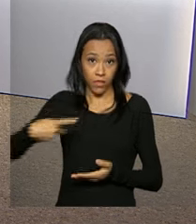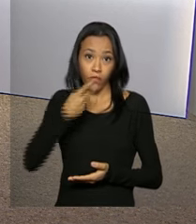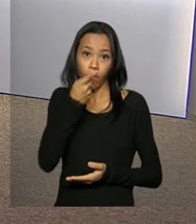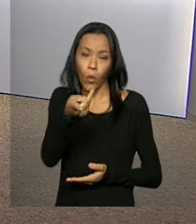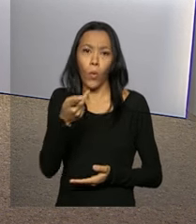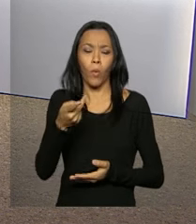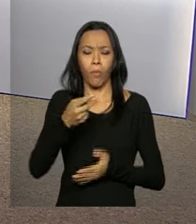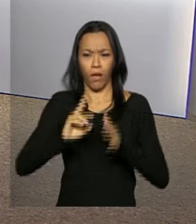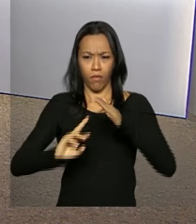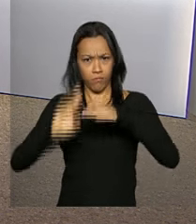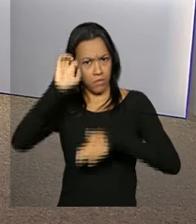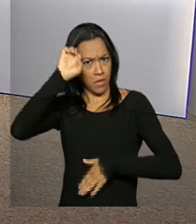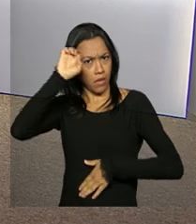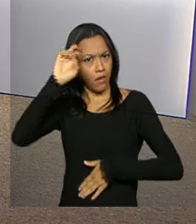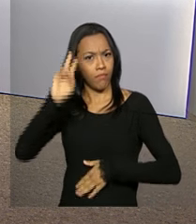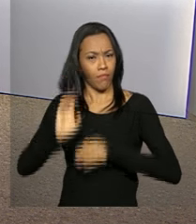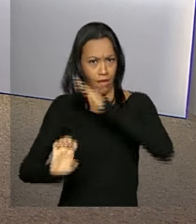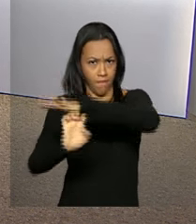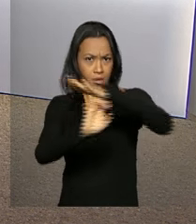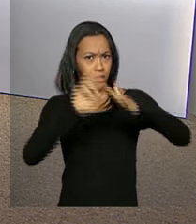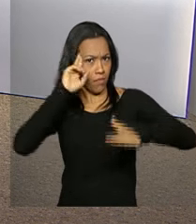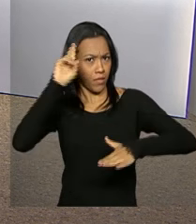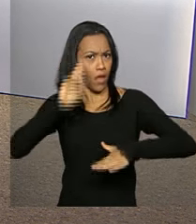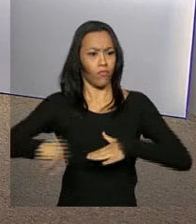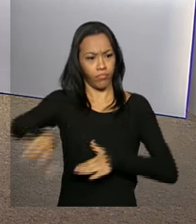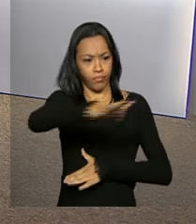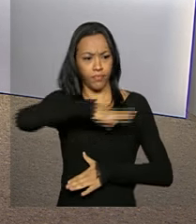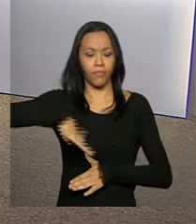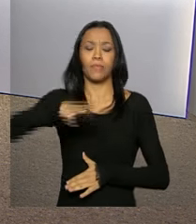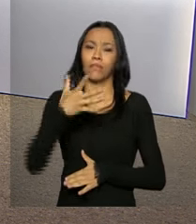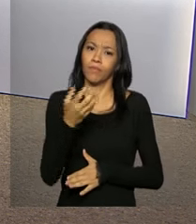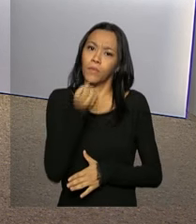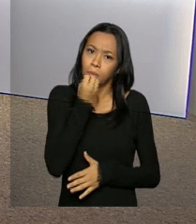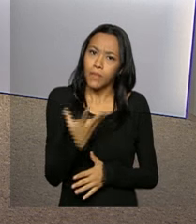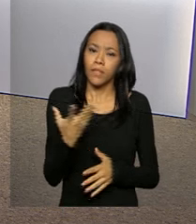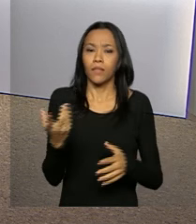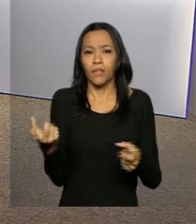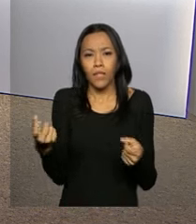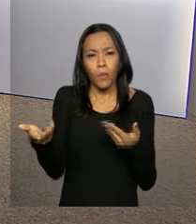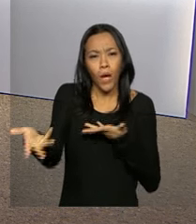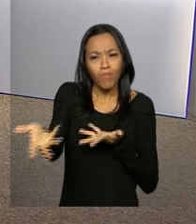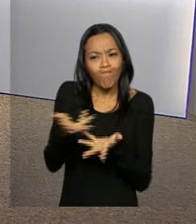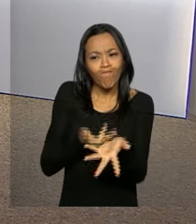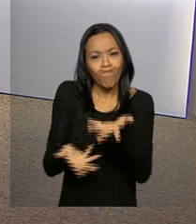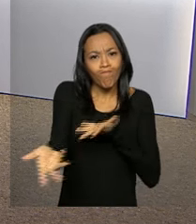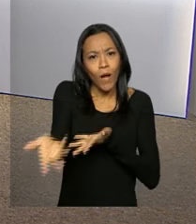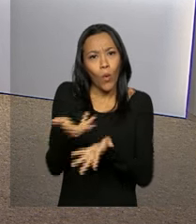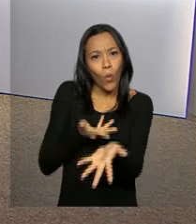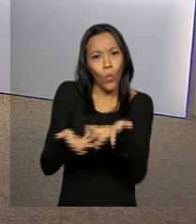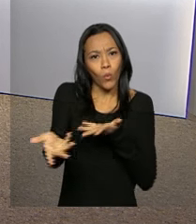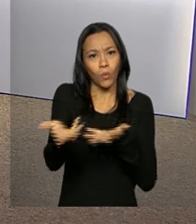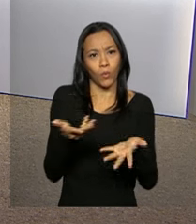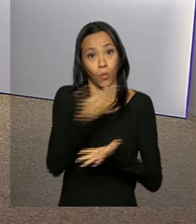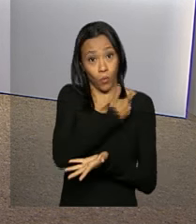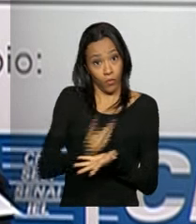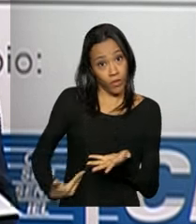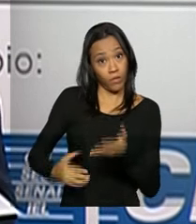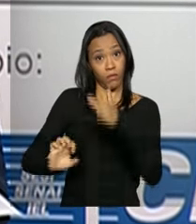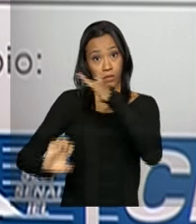empresários que a prosperidade do país passa por um grande acordo entre o governo e o setor